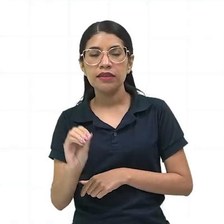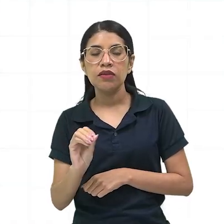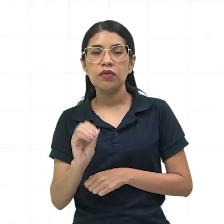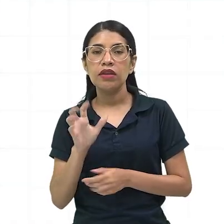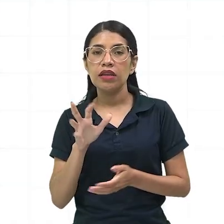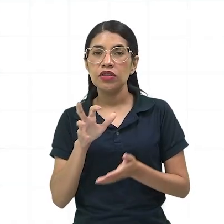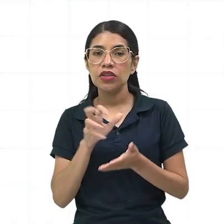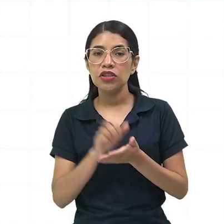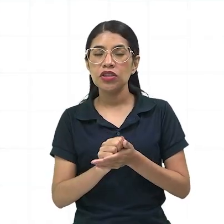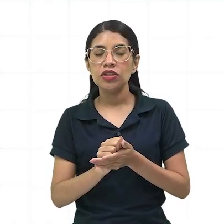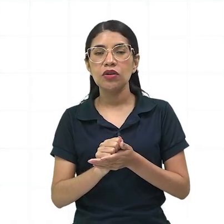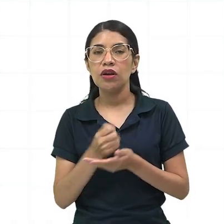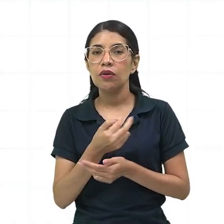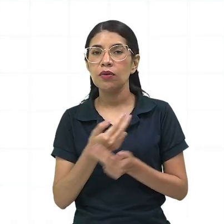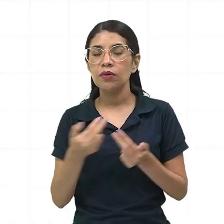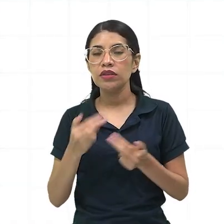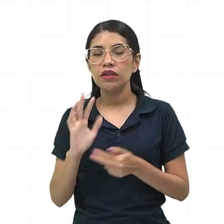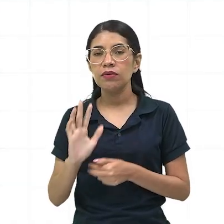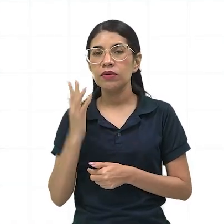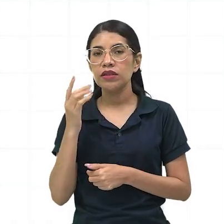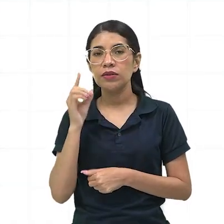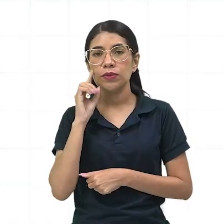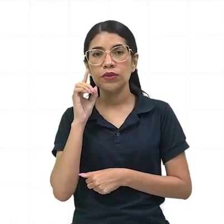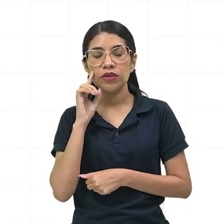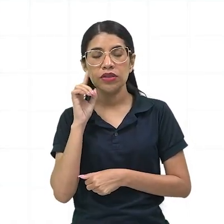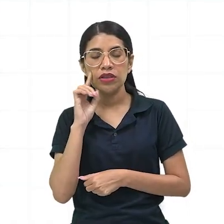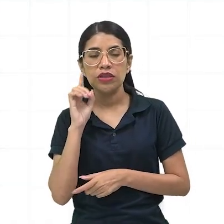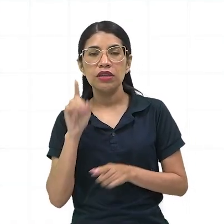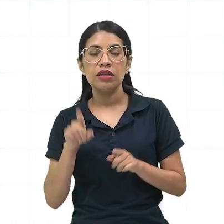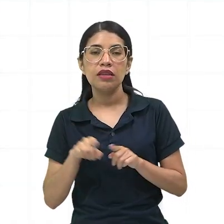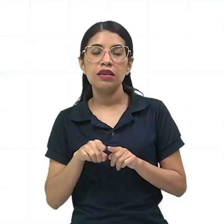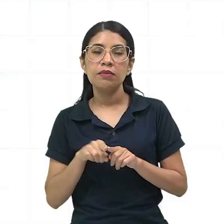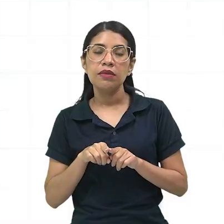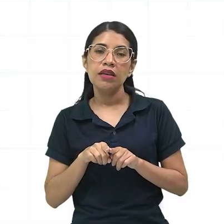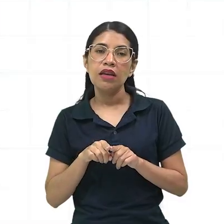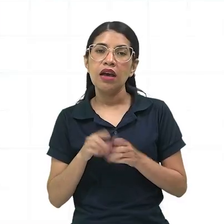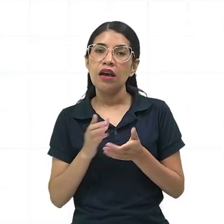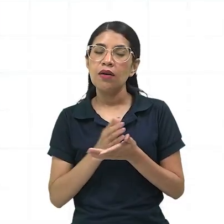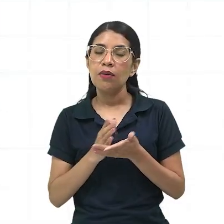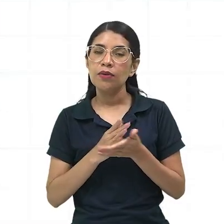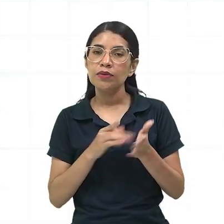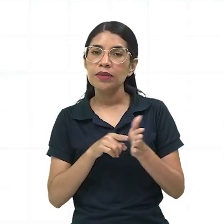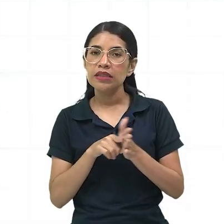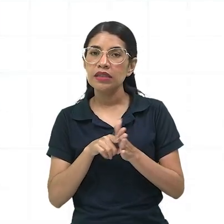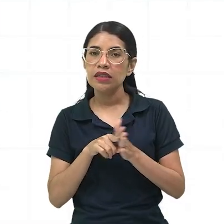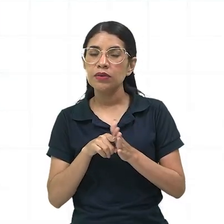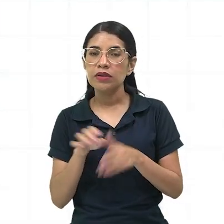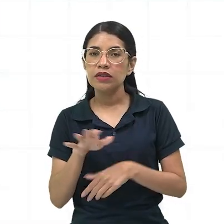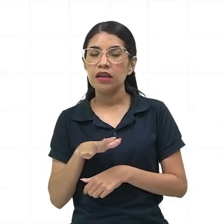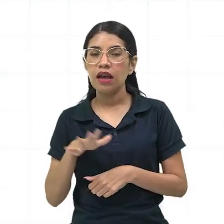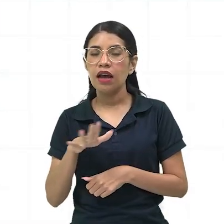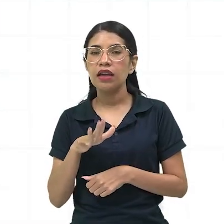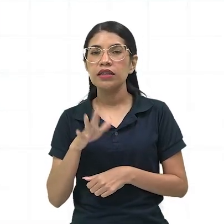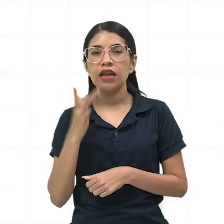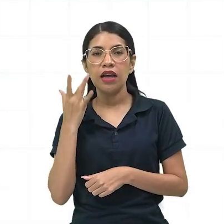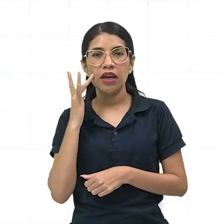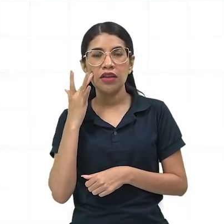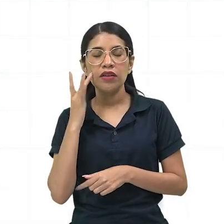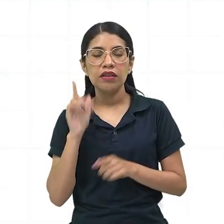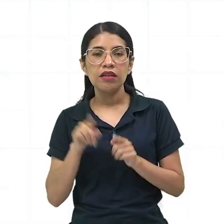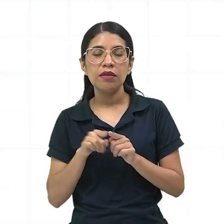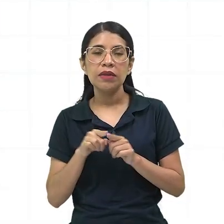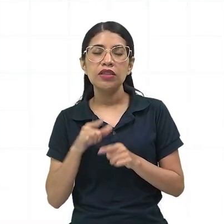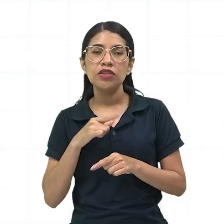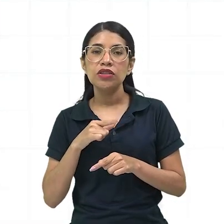faziam um registro de cenas que aconteciam no cotidiano e muitos pesquisadores e estudiosos acreditam que também existia um